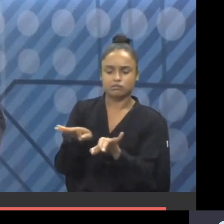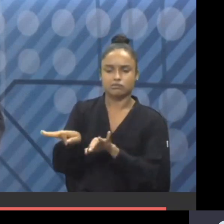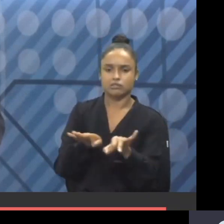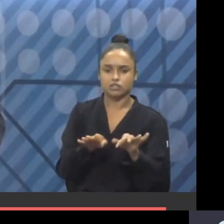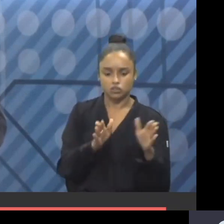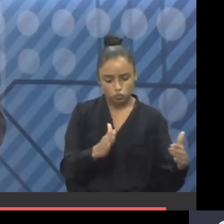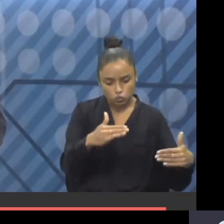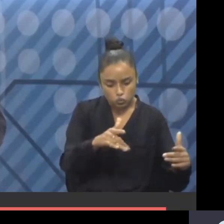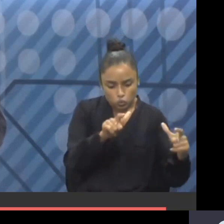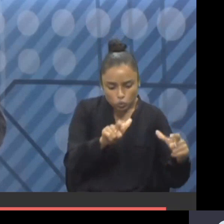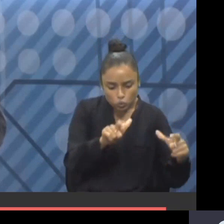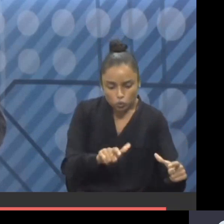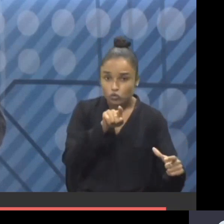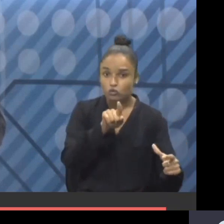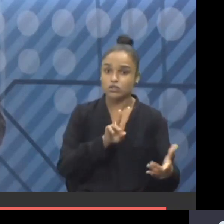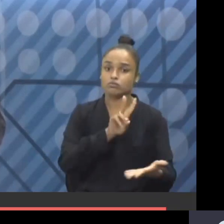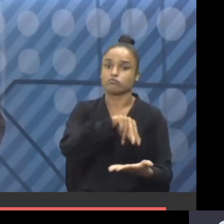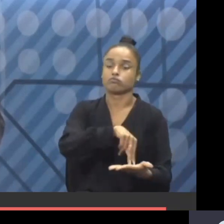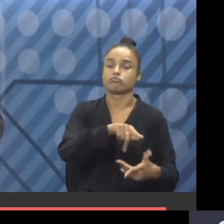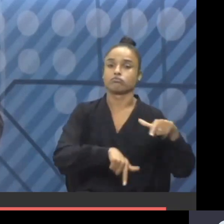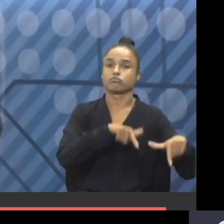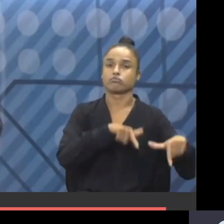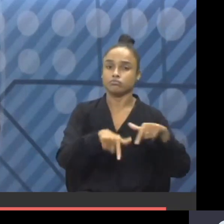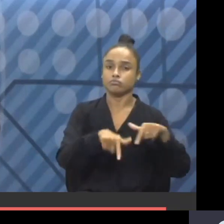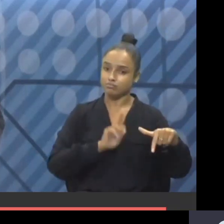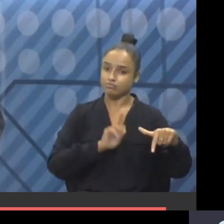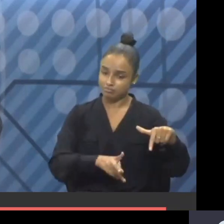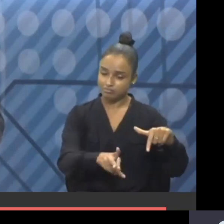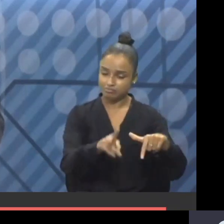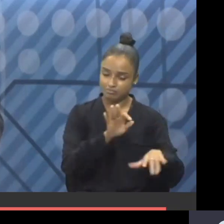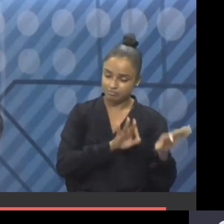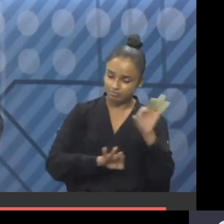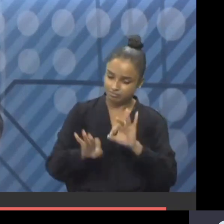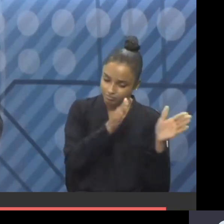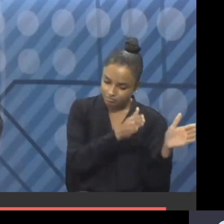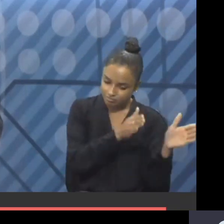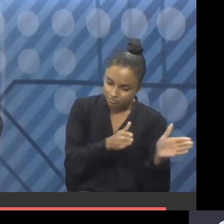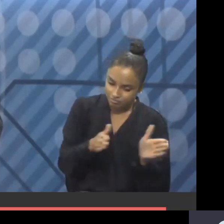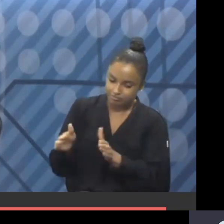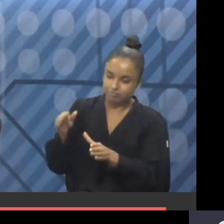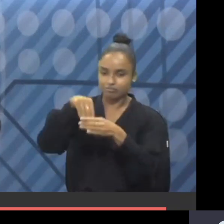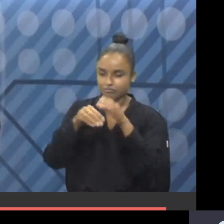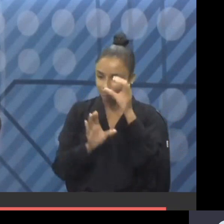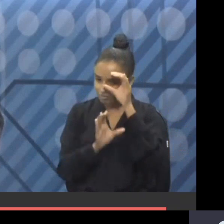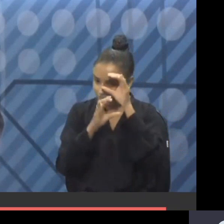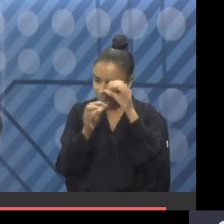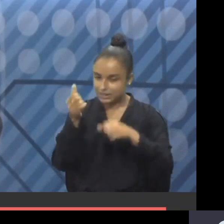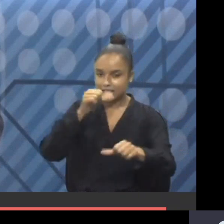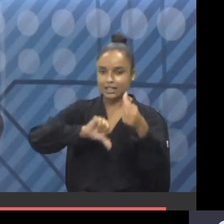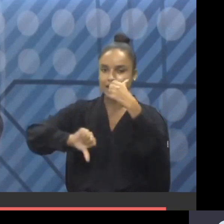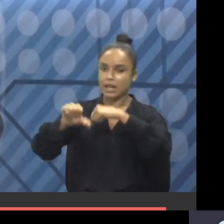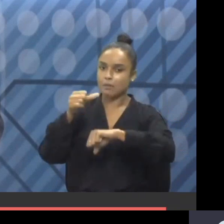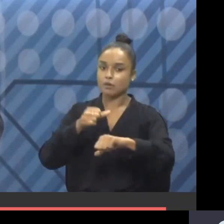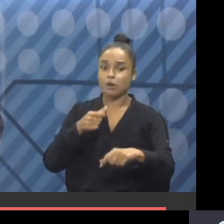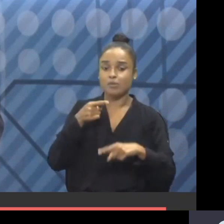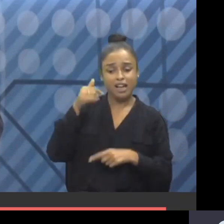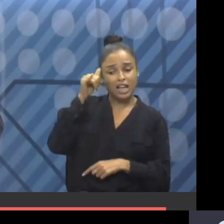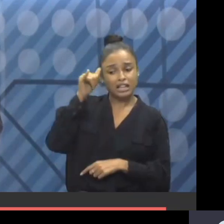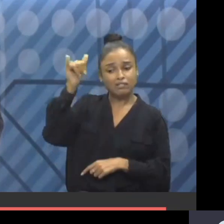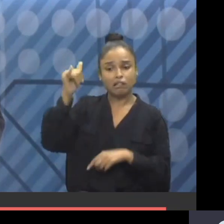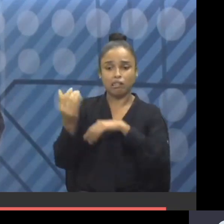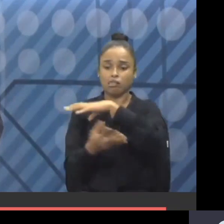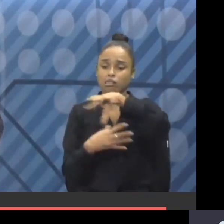seu espaço, do ambiente. Então você tem que trabalhar sempre de forma organizada dentro de um laboratório químico. Desse modo, as aulas